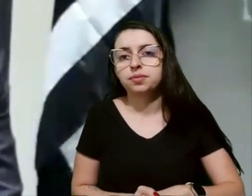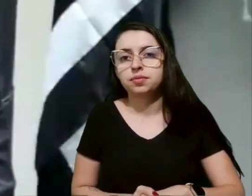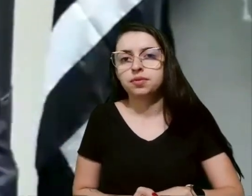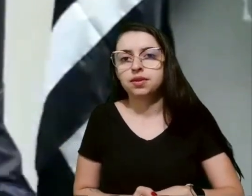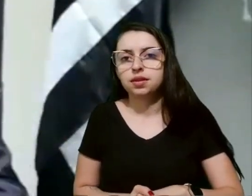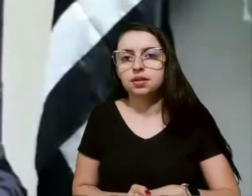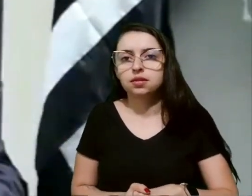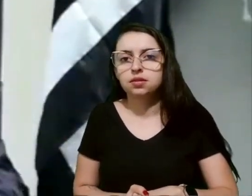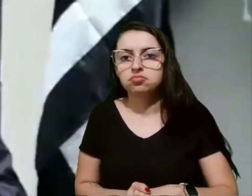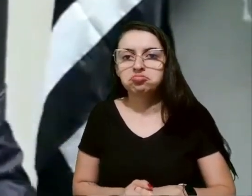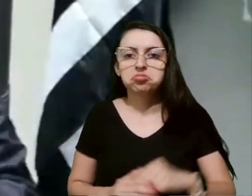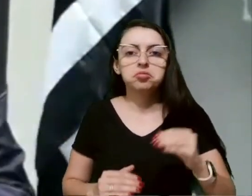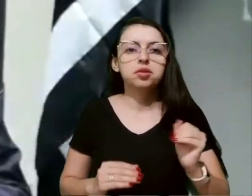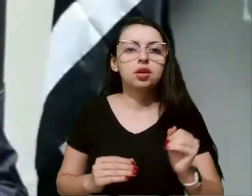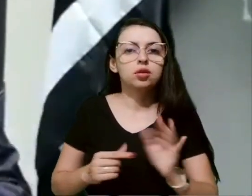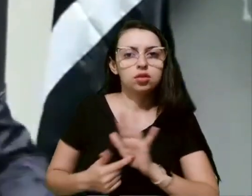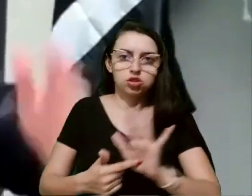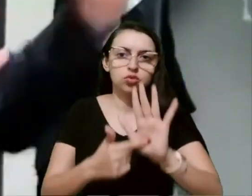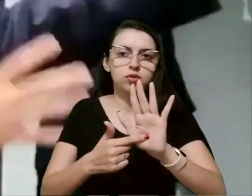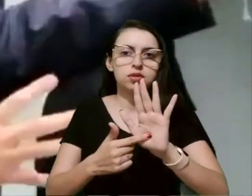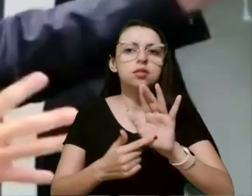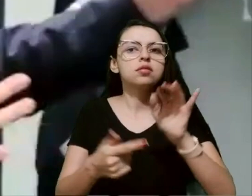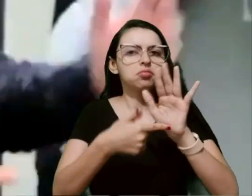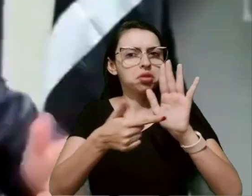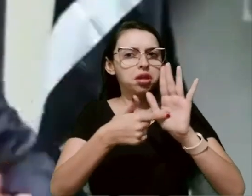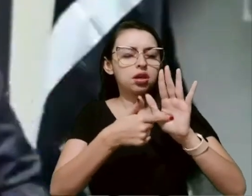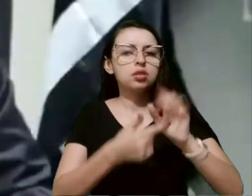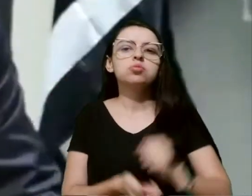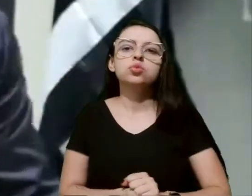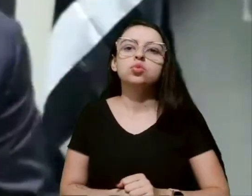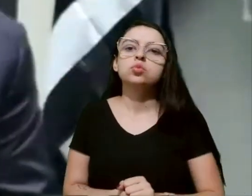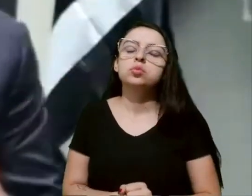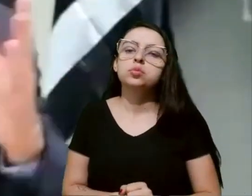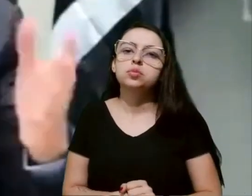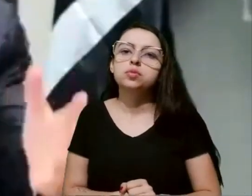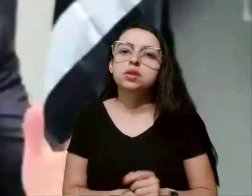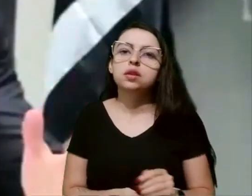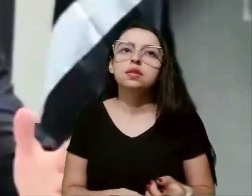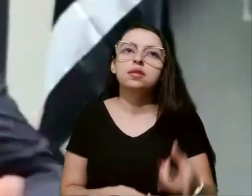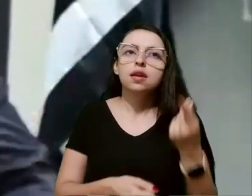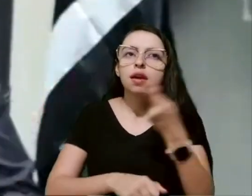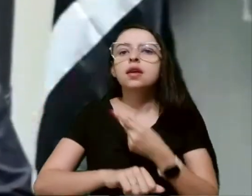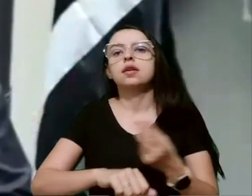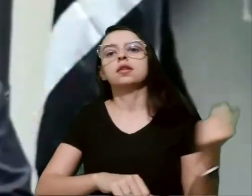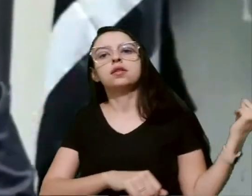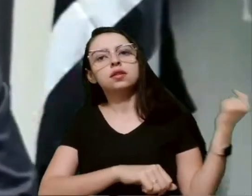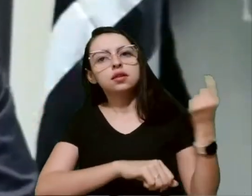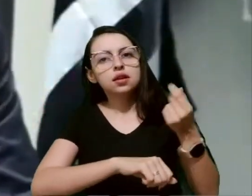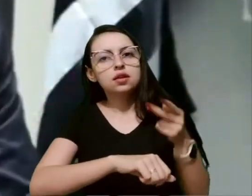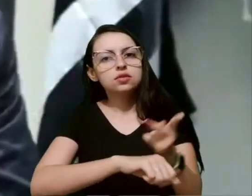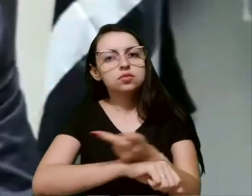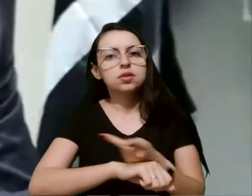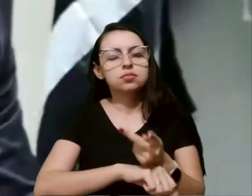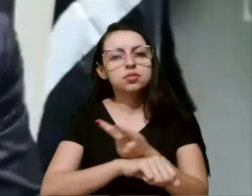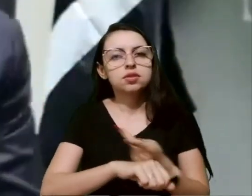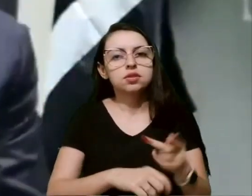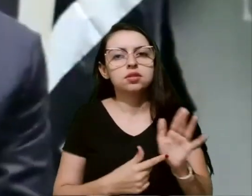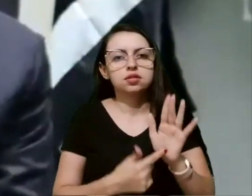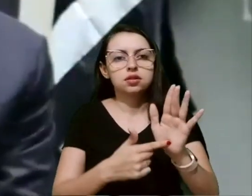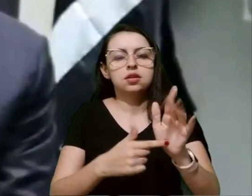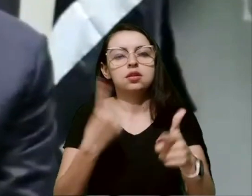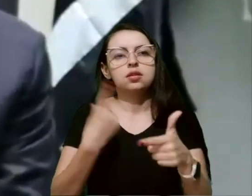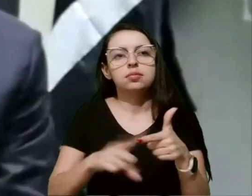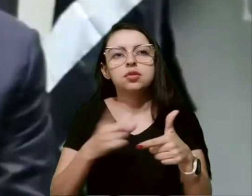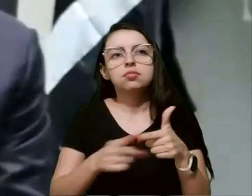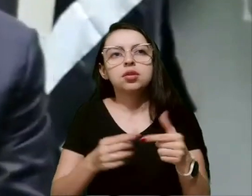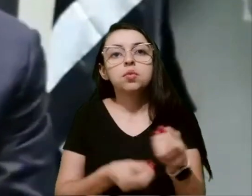ostensiva. Ou seja, nada como mostrar, falar: "É isso aqui, é uma", então, assim, quando a gente traz uma pesquisa, o problema que foi